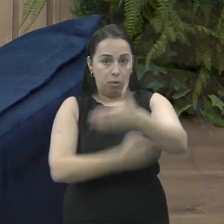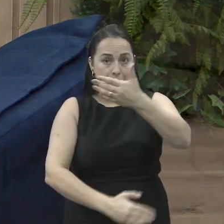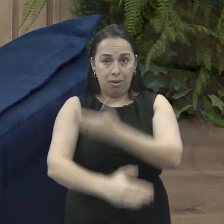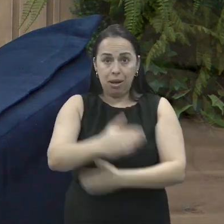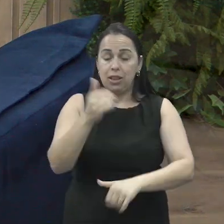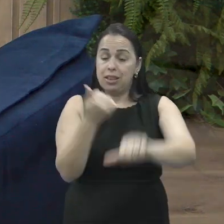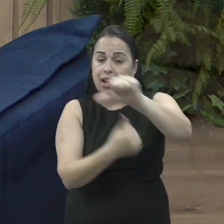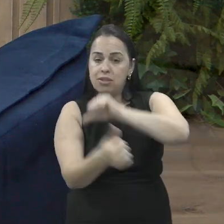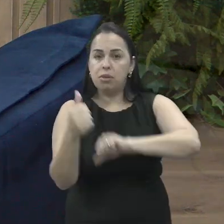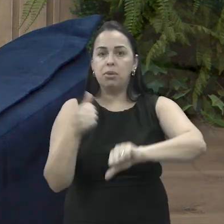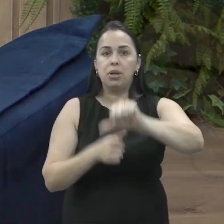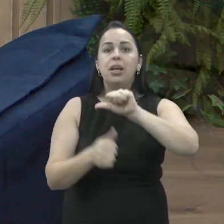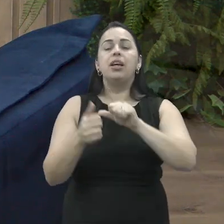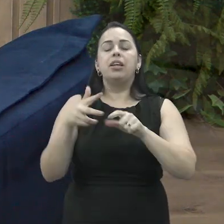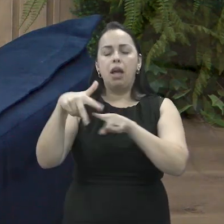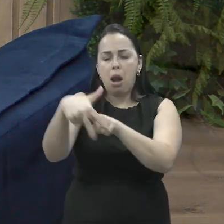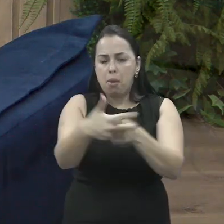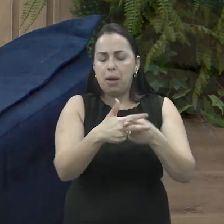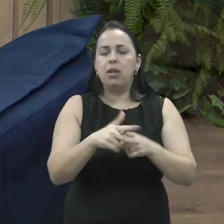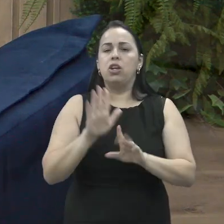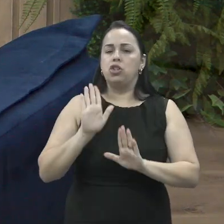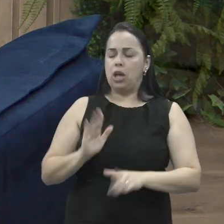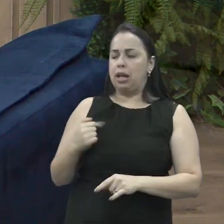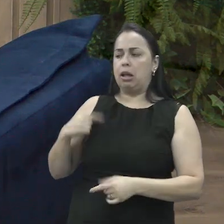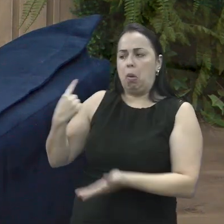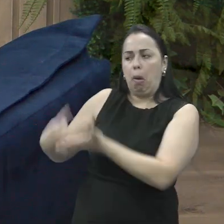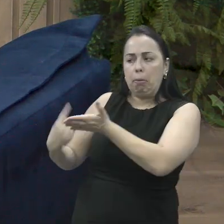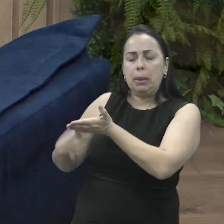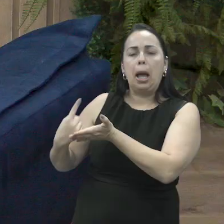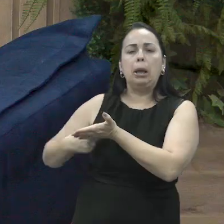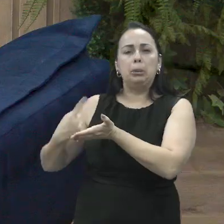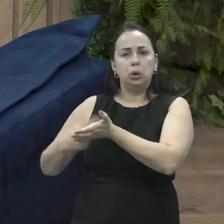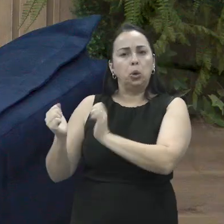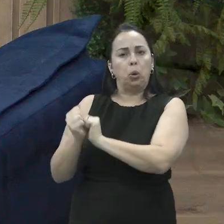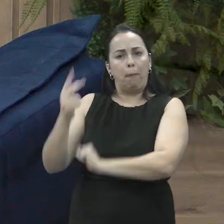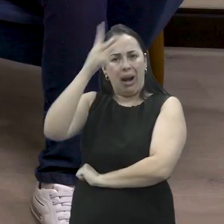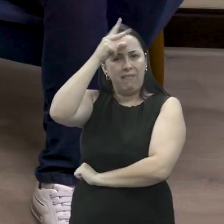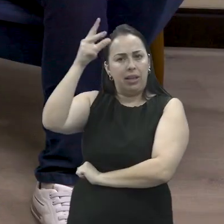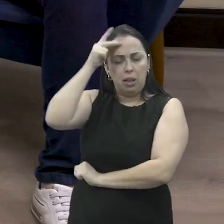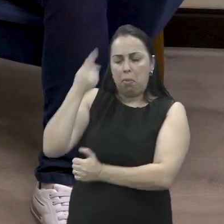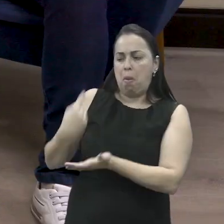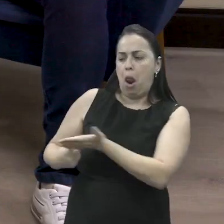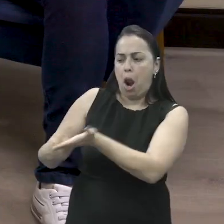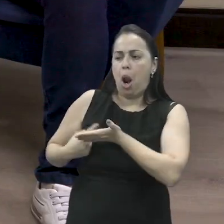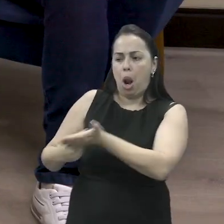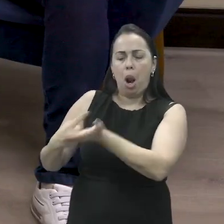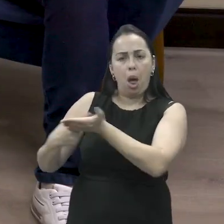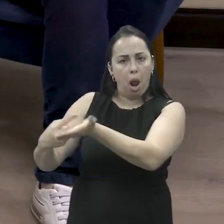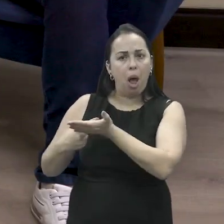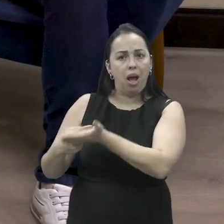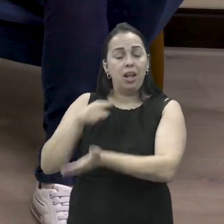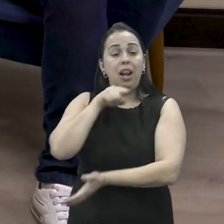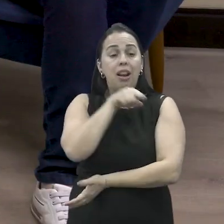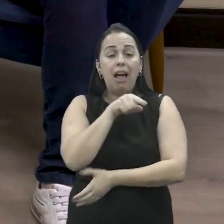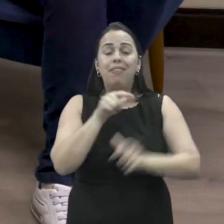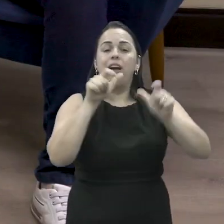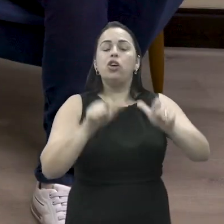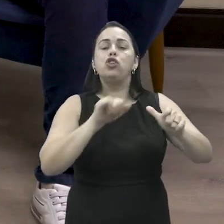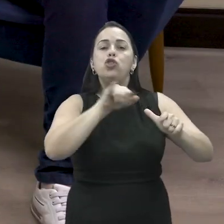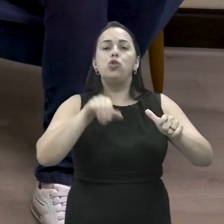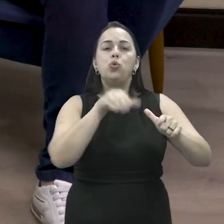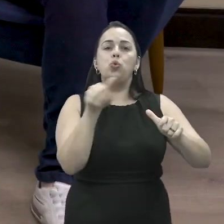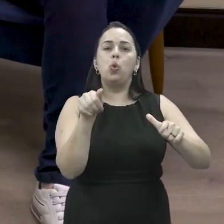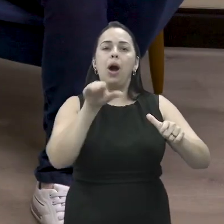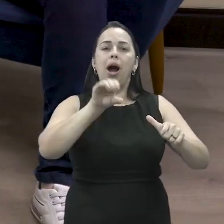Centro do Paradesporto em São José dos Campos. Nós já estamos desenhando muito bem com o prefeito, para ser lá no João do